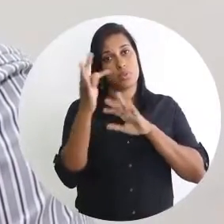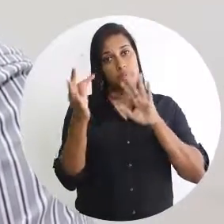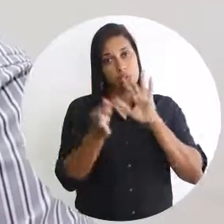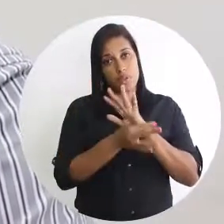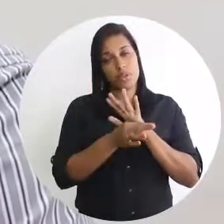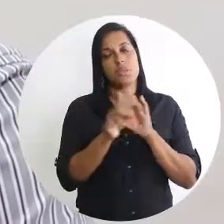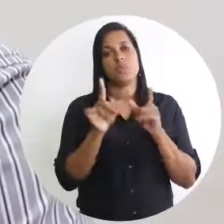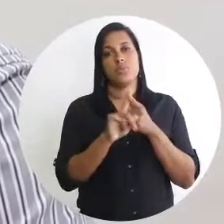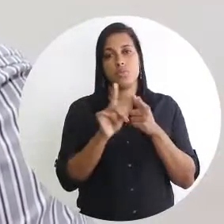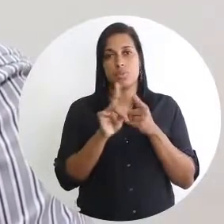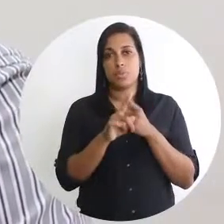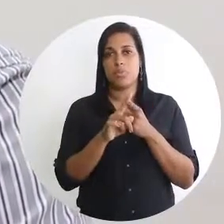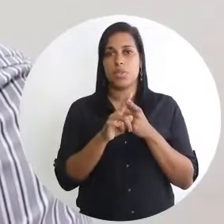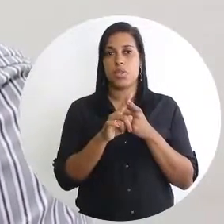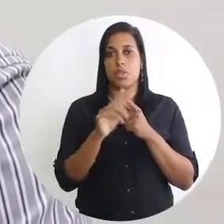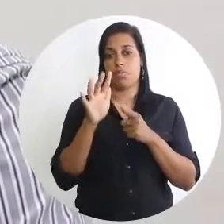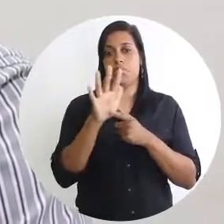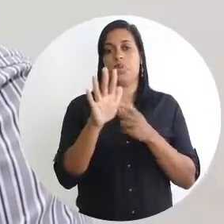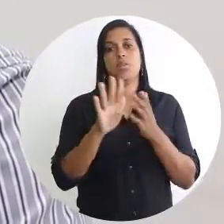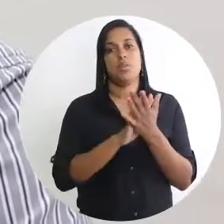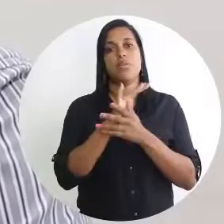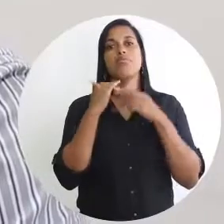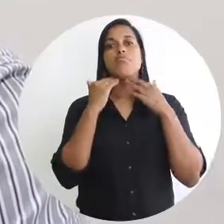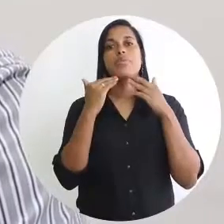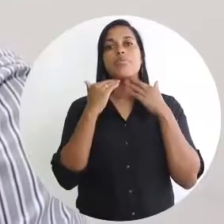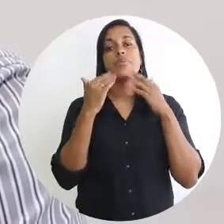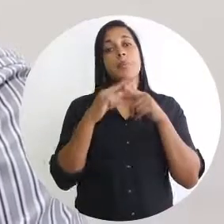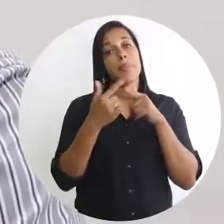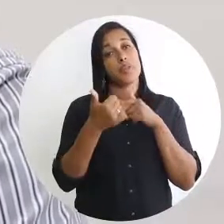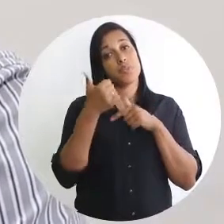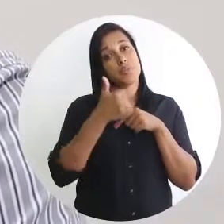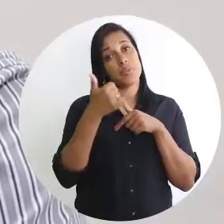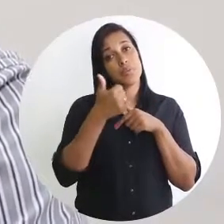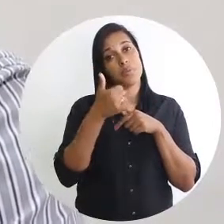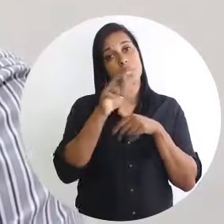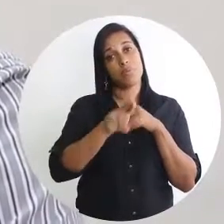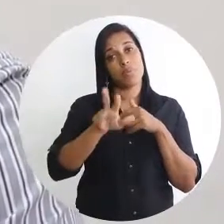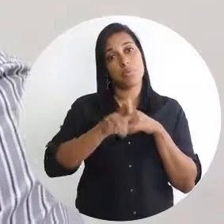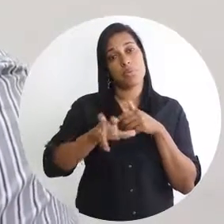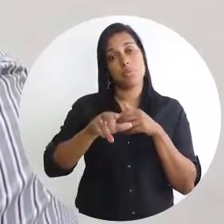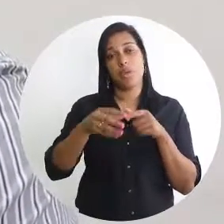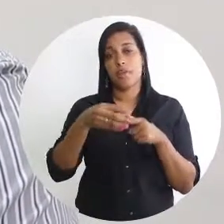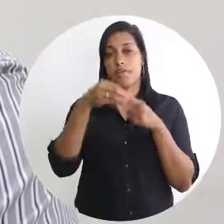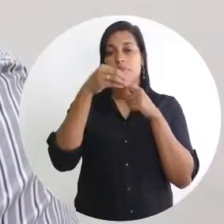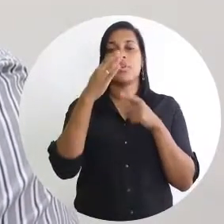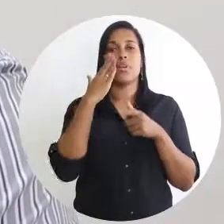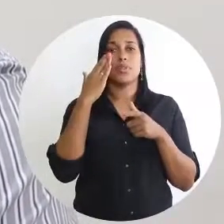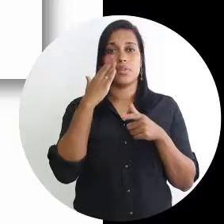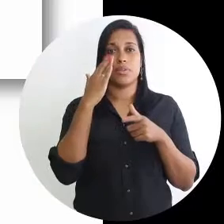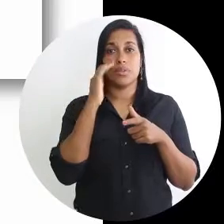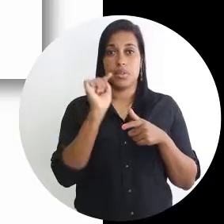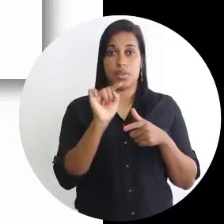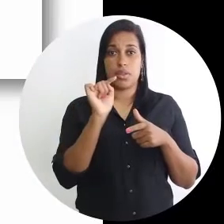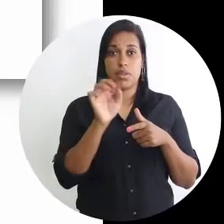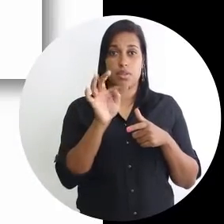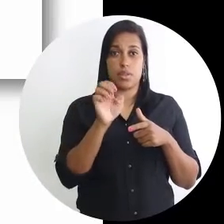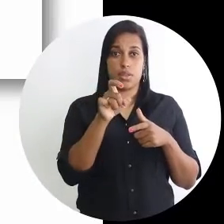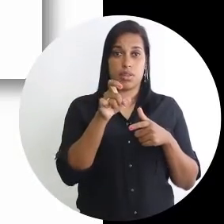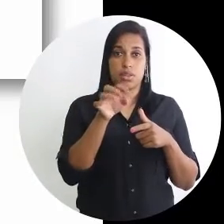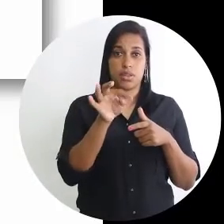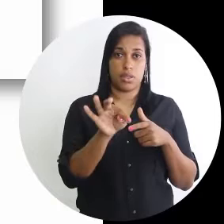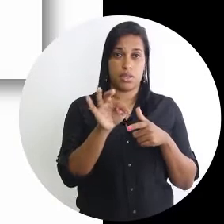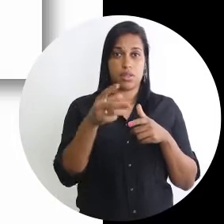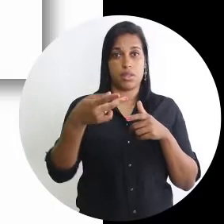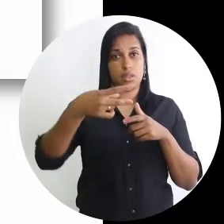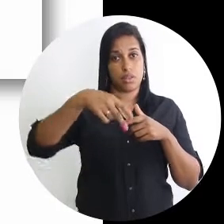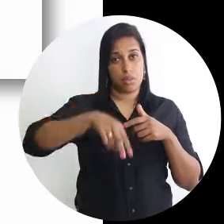inserido lá. Ele não está referenciado a ninguém porque é o primeiro componente, mas os demais componentes estão referenciados. Esse date está